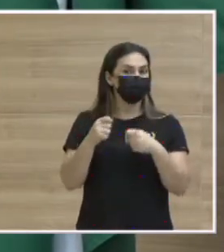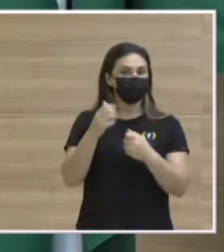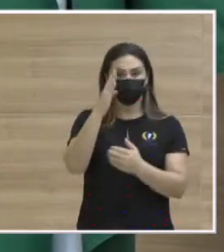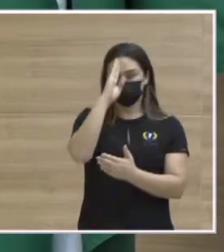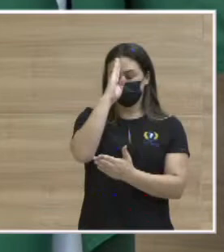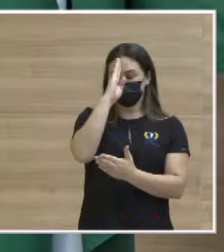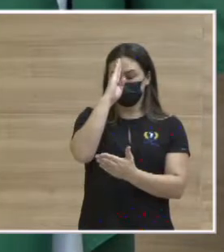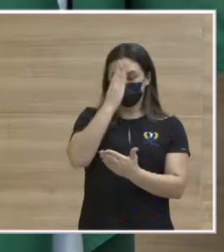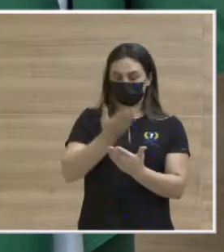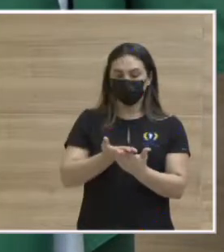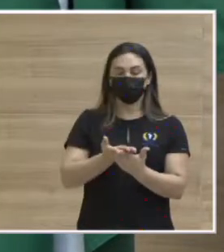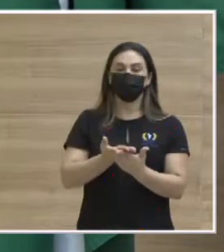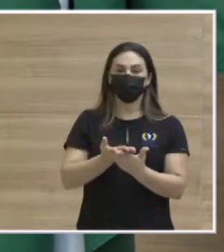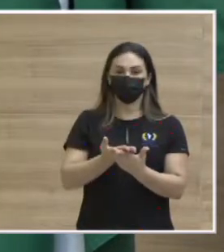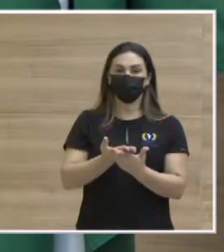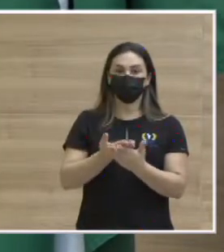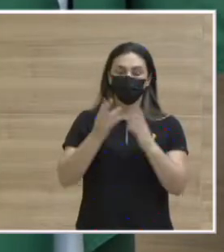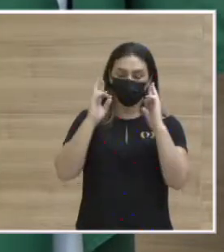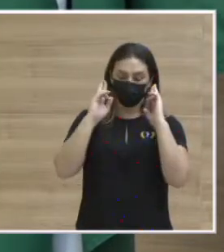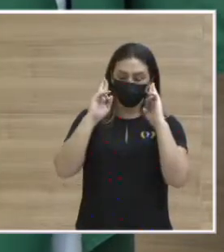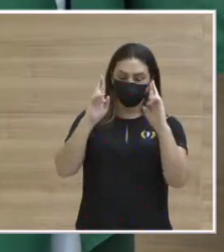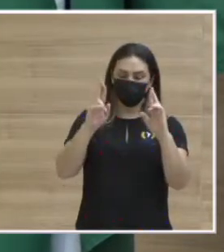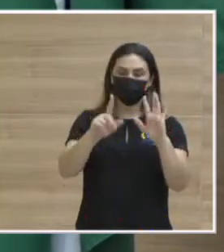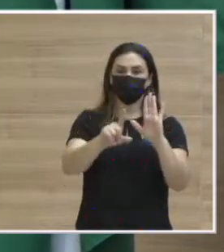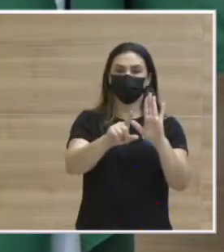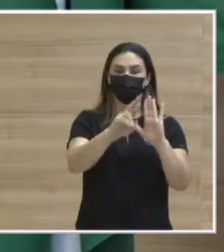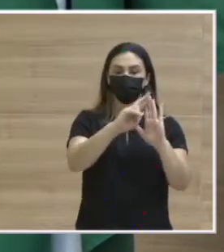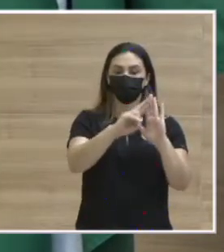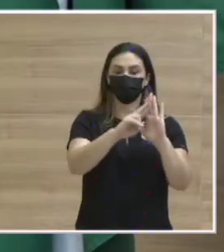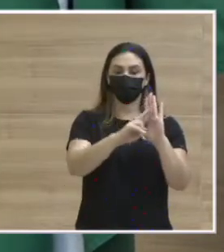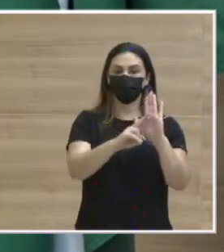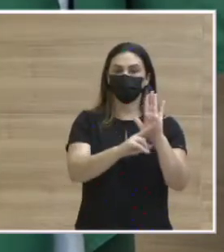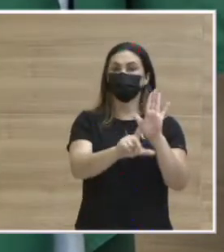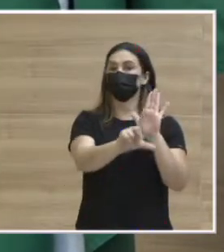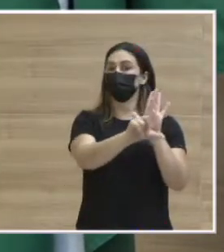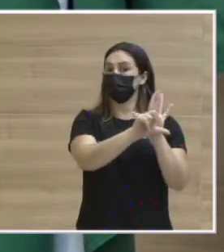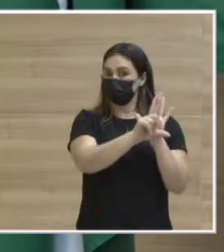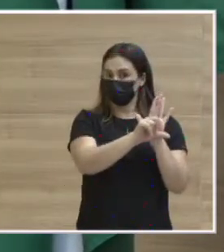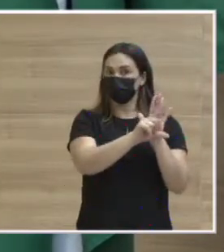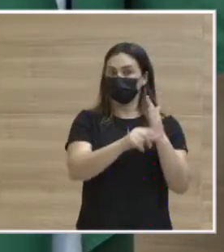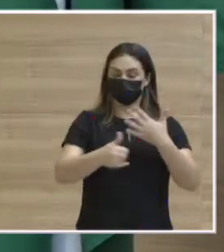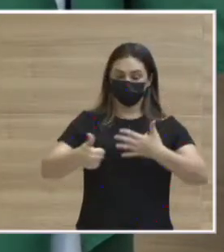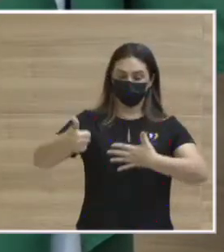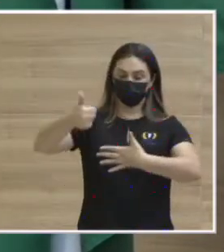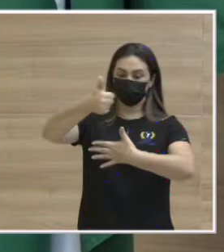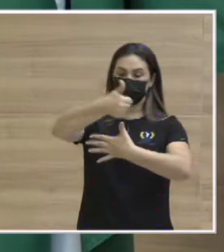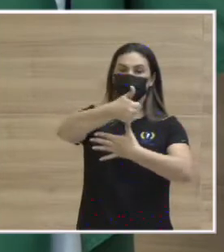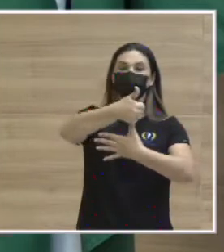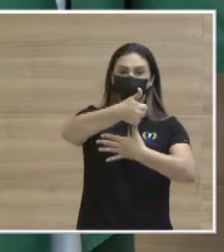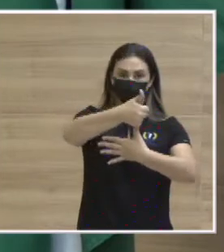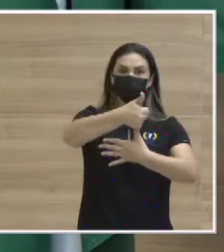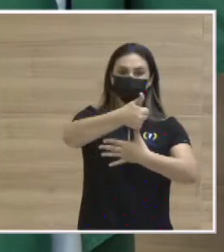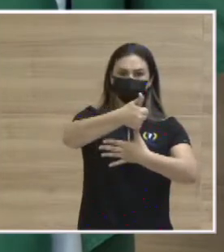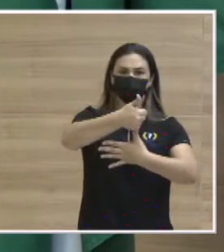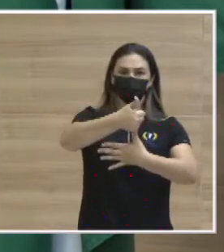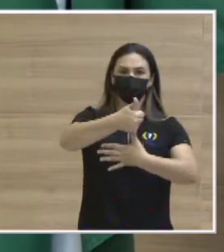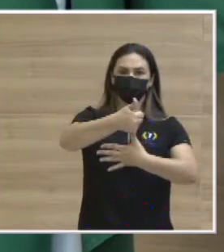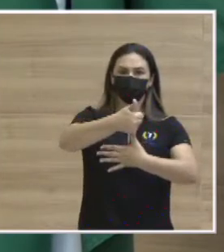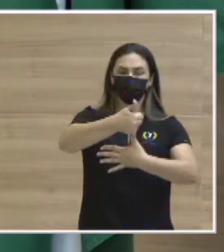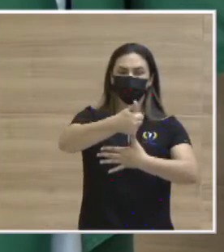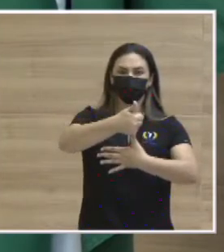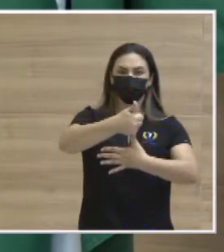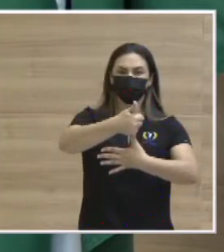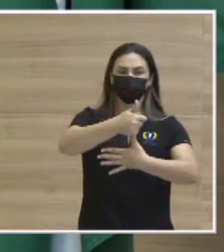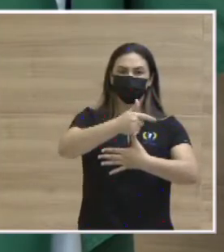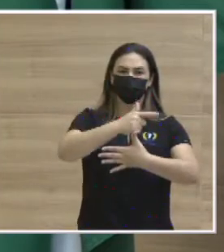obediência e respeito às normas e às leis, visando prioritariamente o que já citei, eventuar